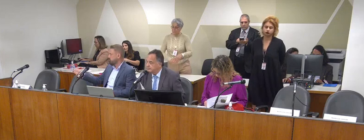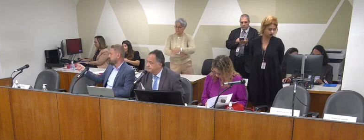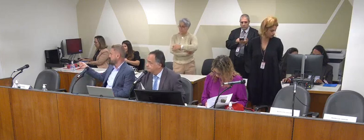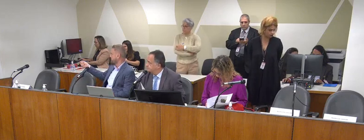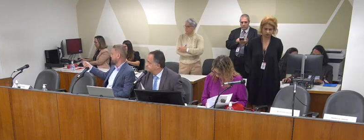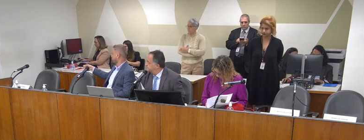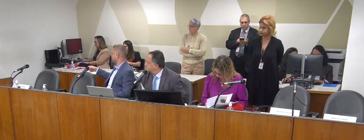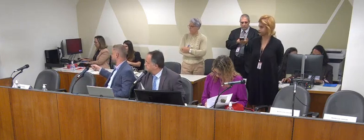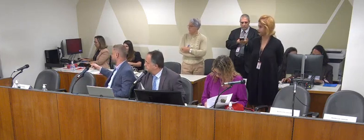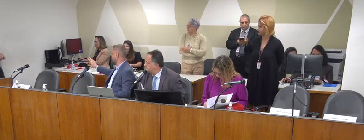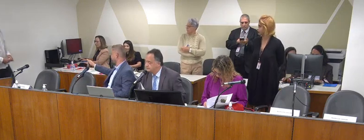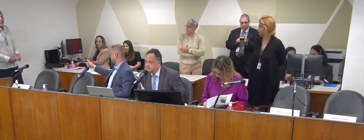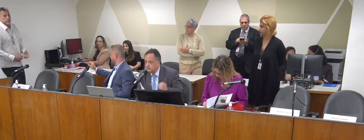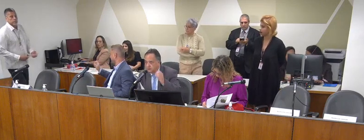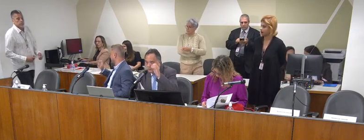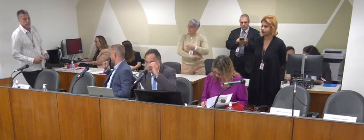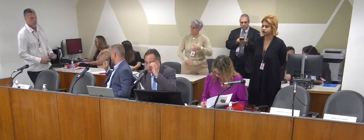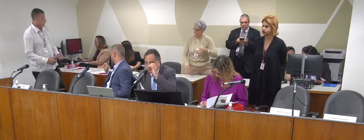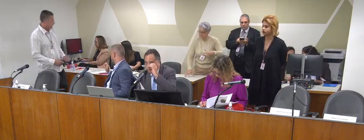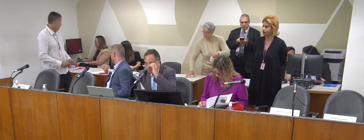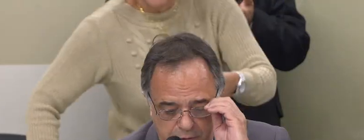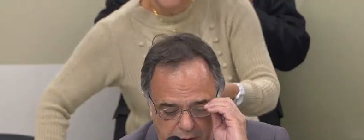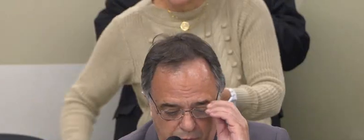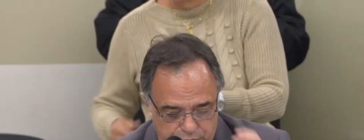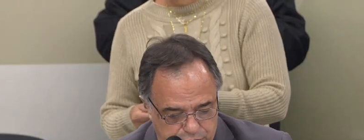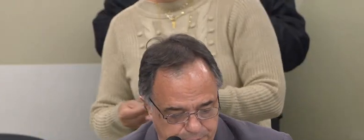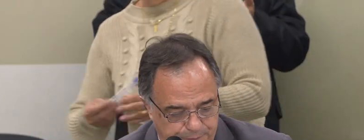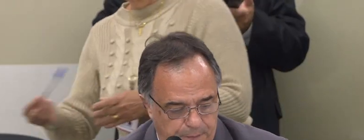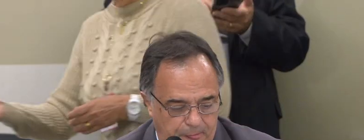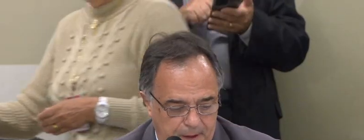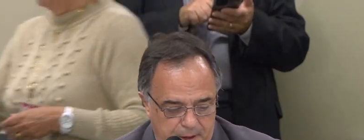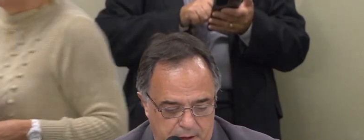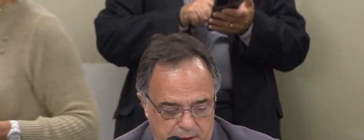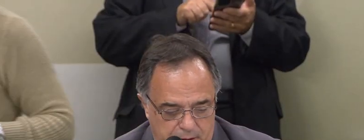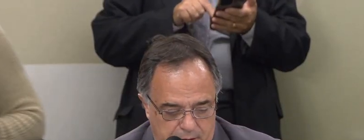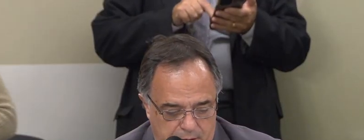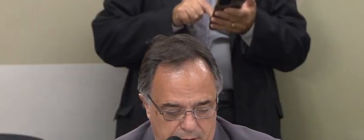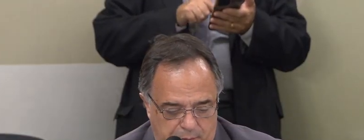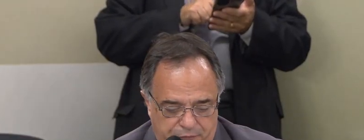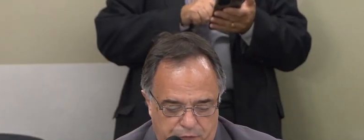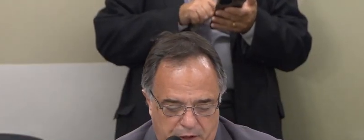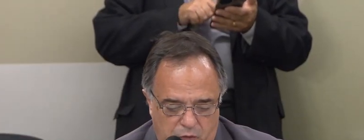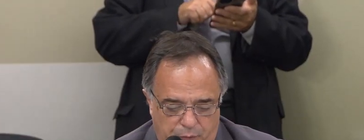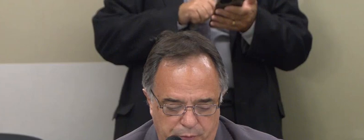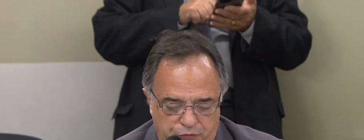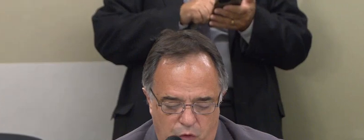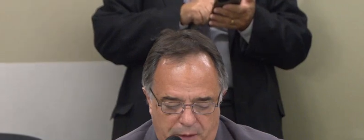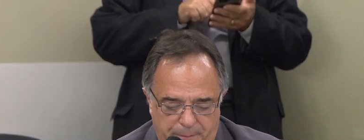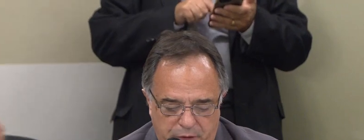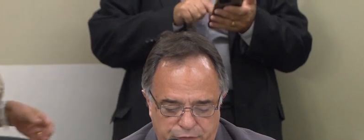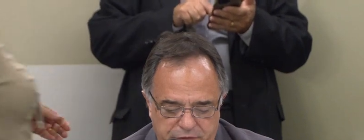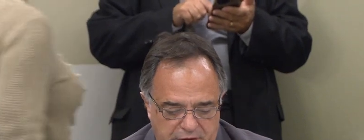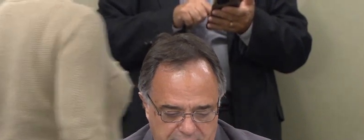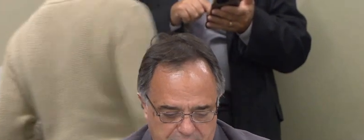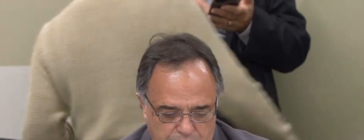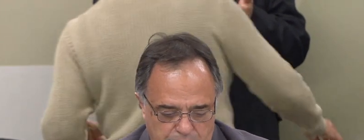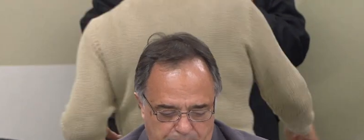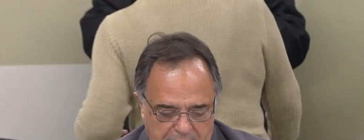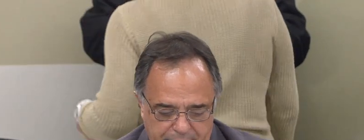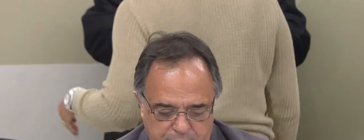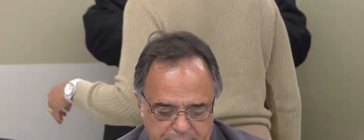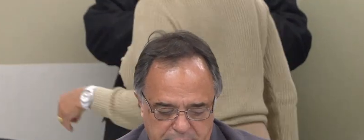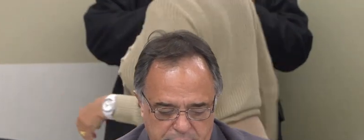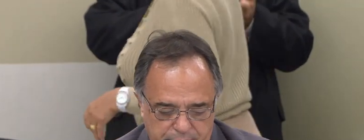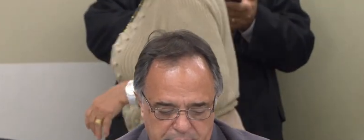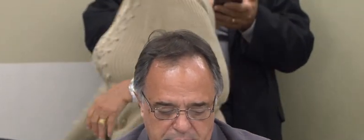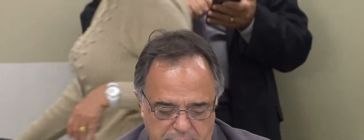Serqueira e deputado Mauro Tramonte para firmar o compromisso com papel de fiscalizador